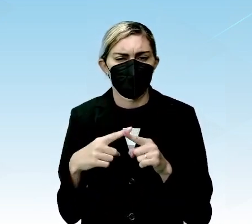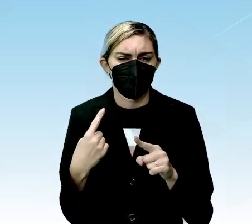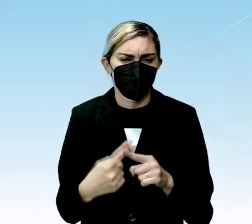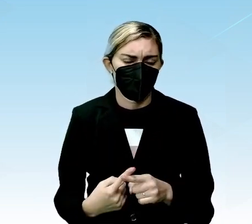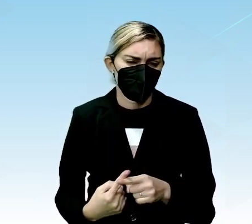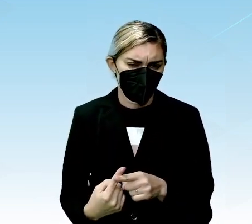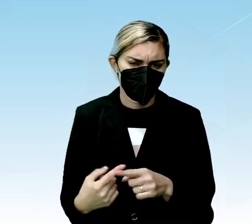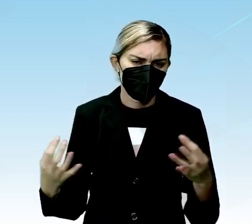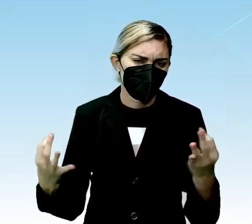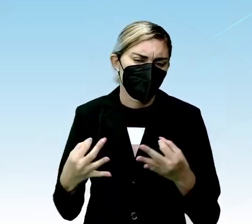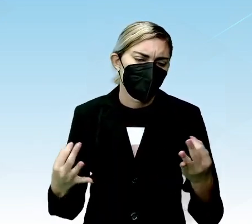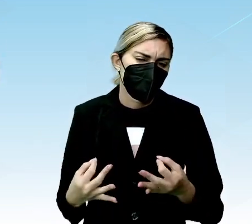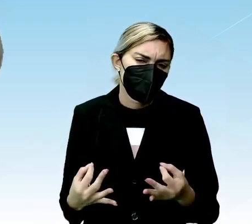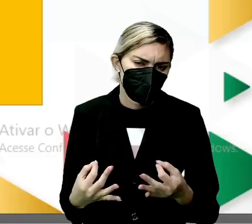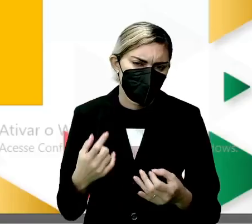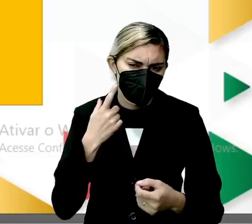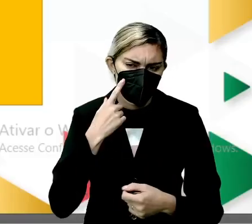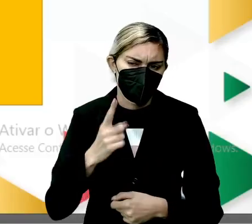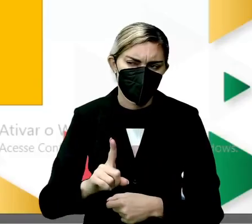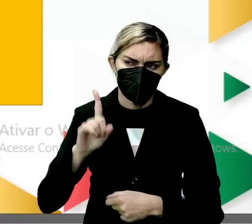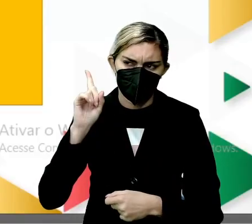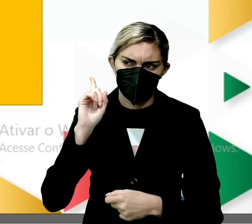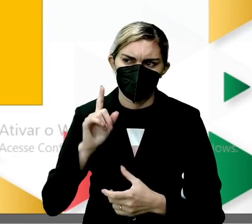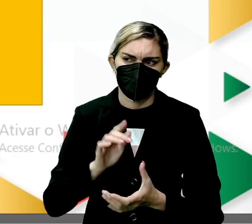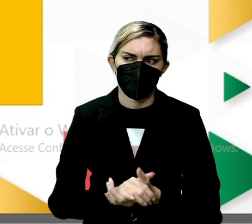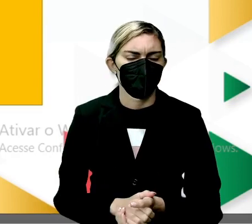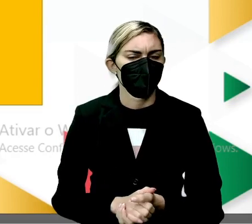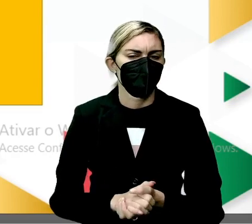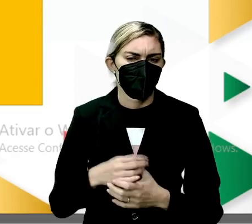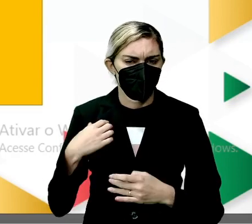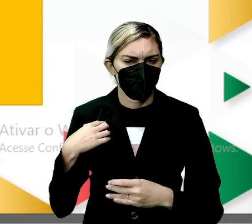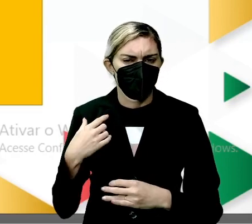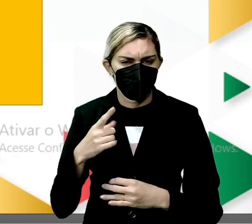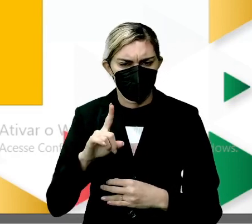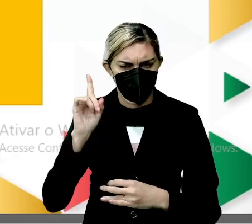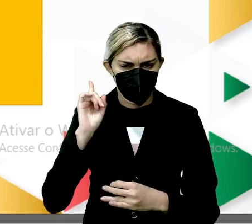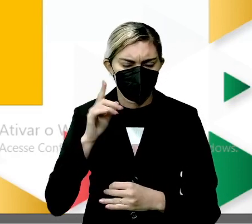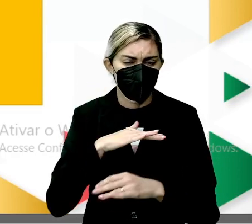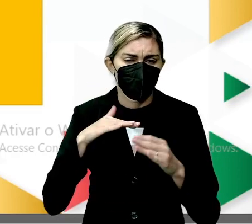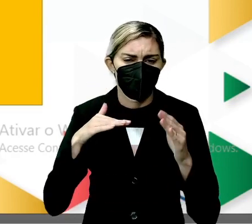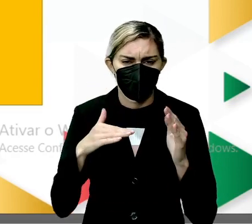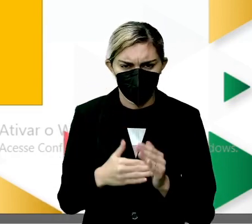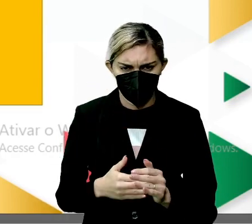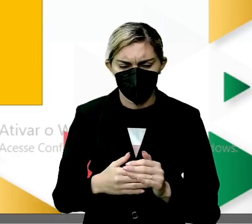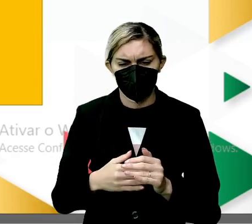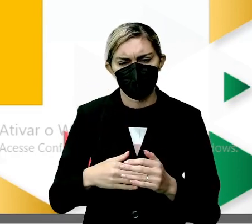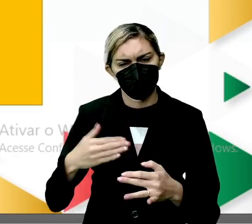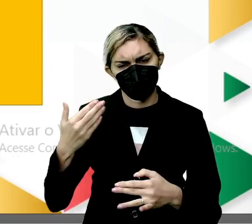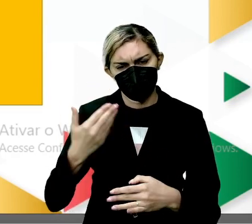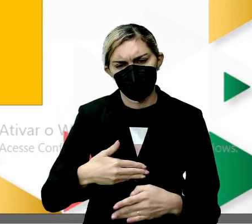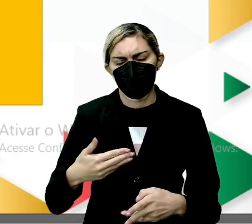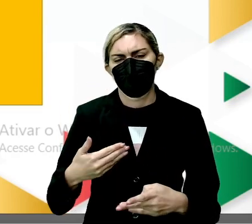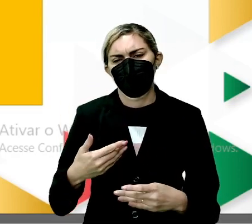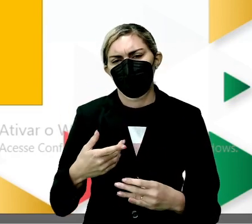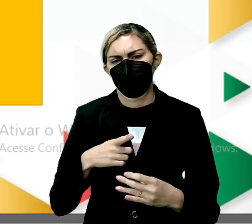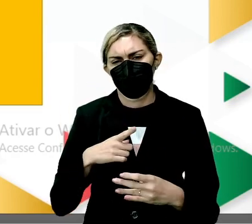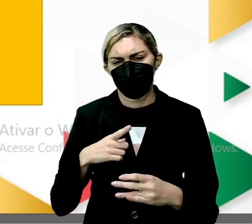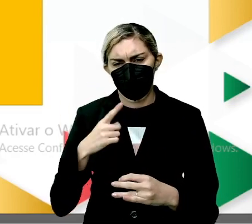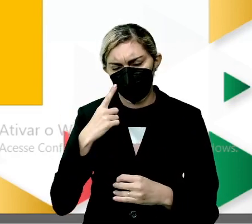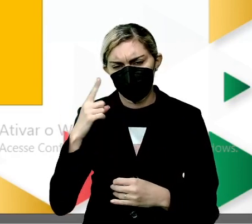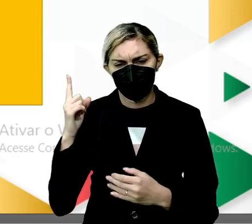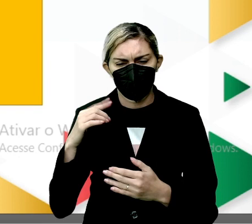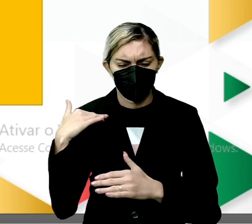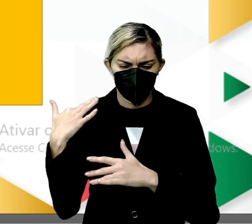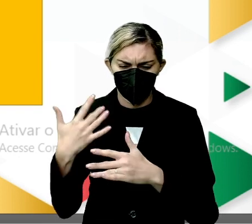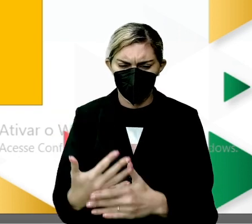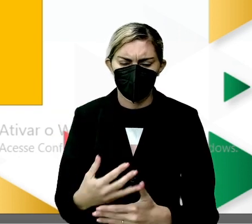espíritos perfeitos? Acompanhe. Pois já ultrapassaram todas as provações impostas ao longo